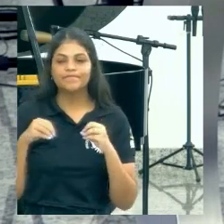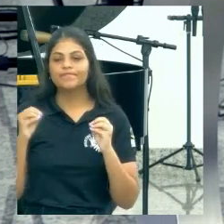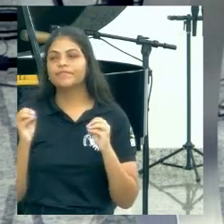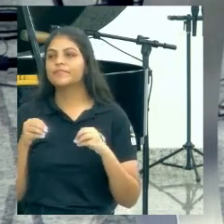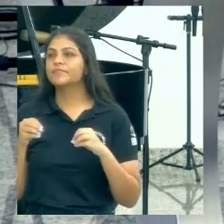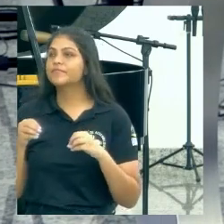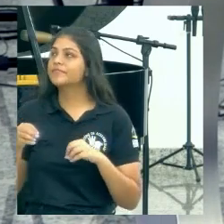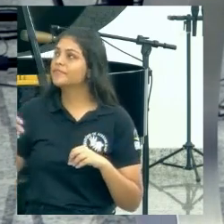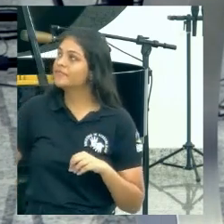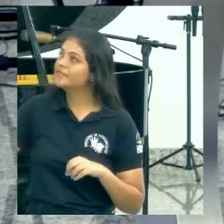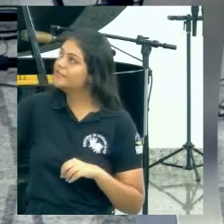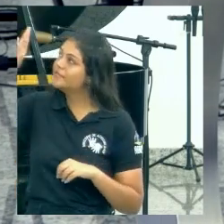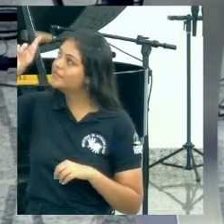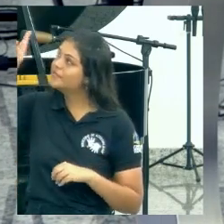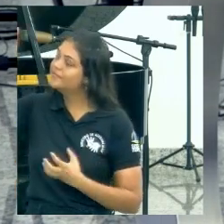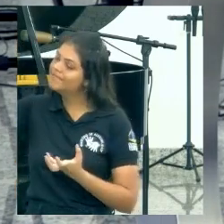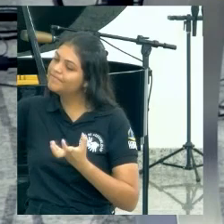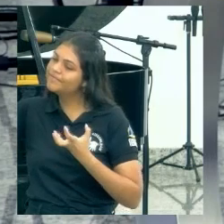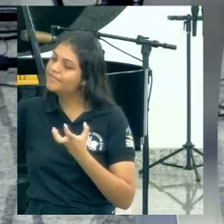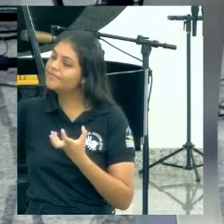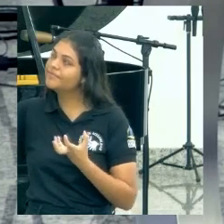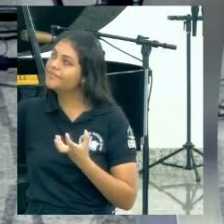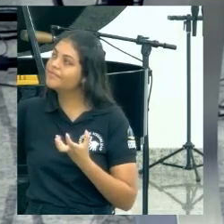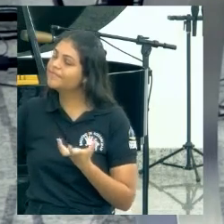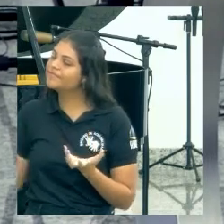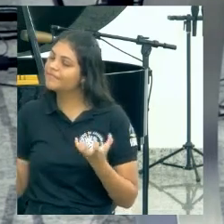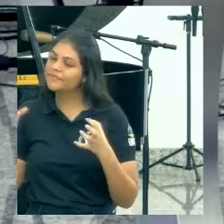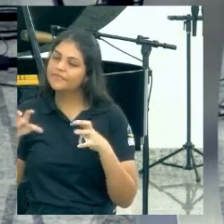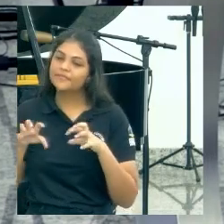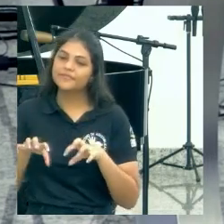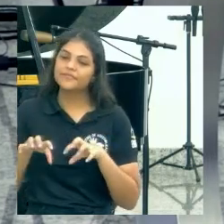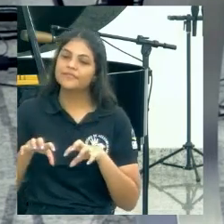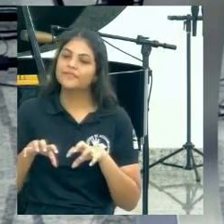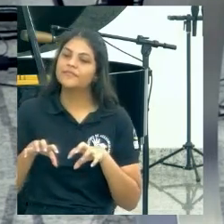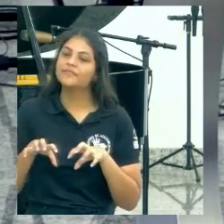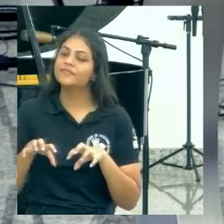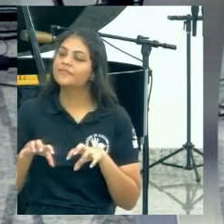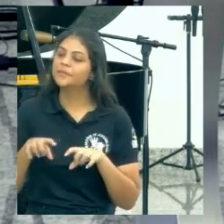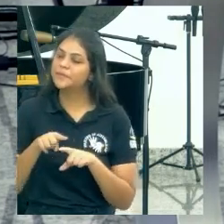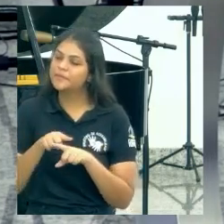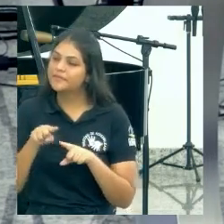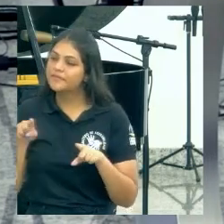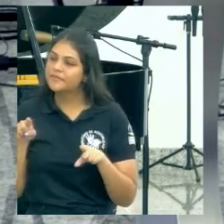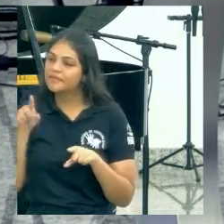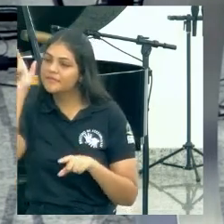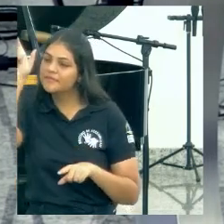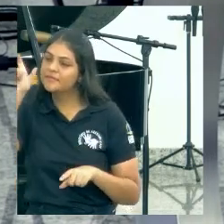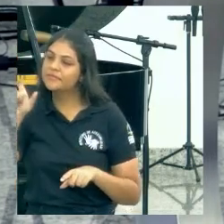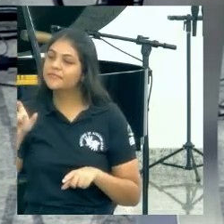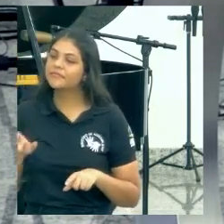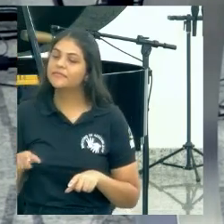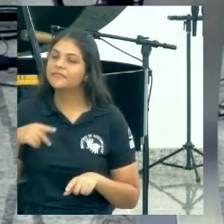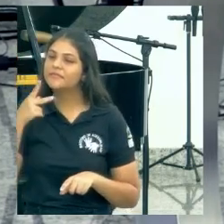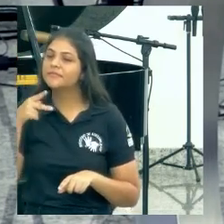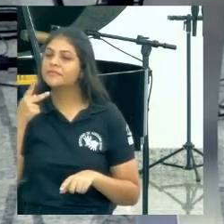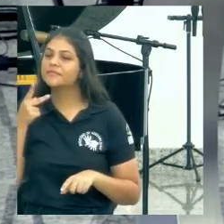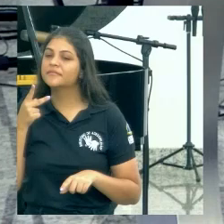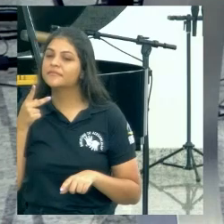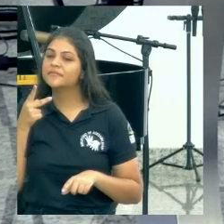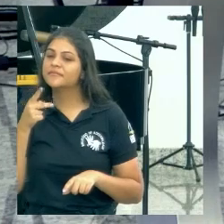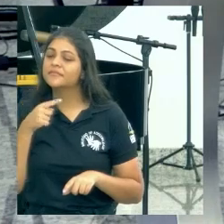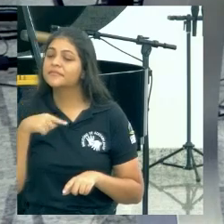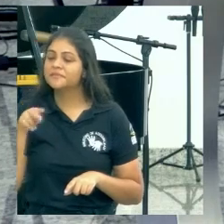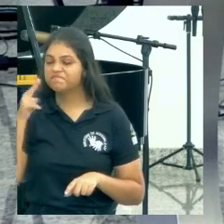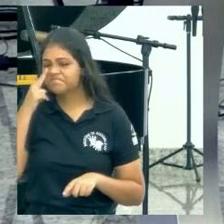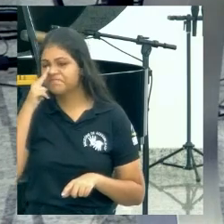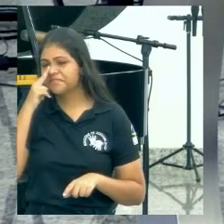de acordo com a tua vontade. Eu não quero ser motivo para que essas pessoas saiam daqui e digam, não é crente?